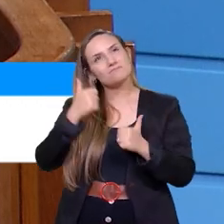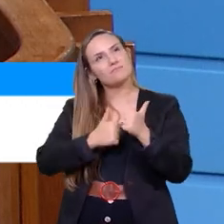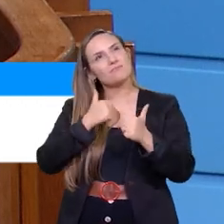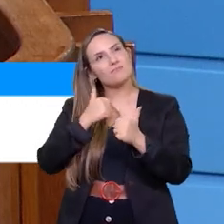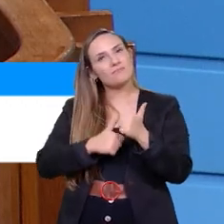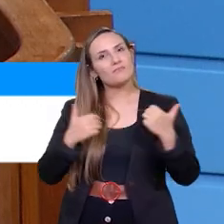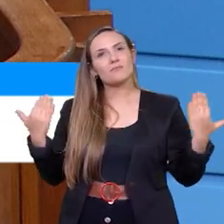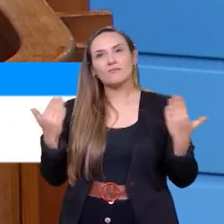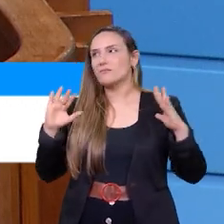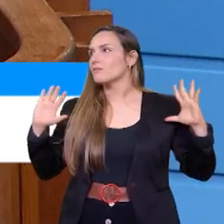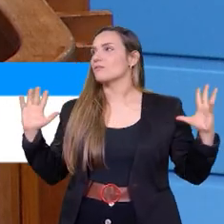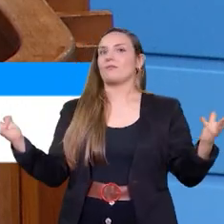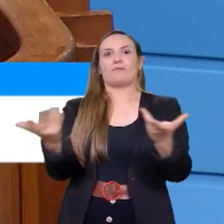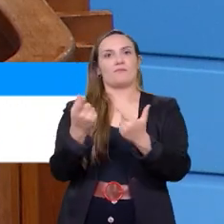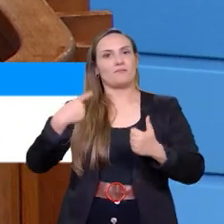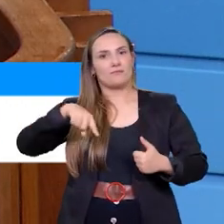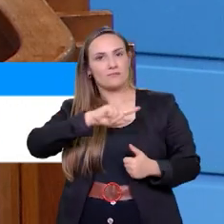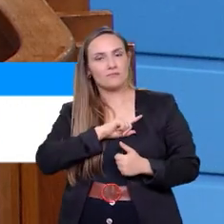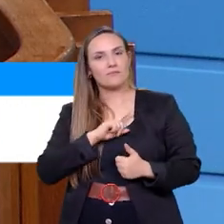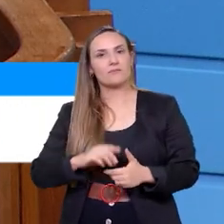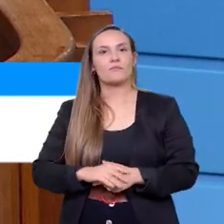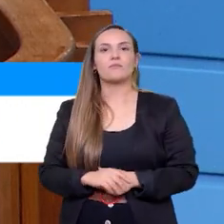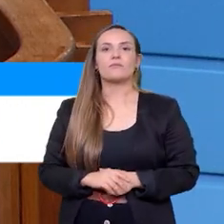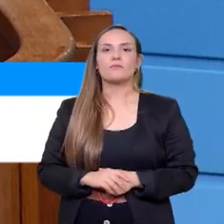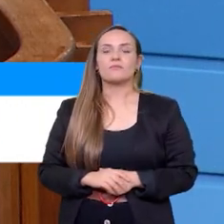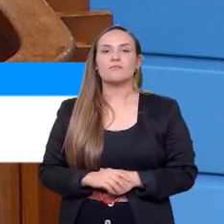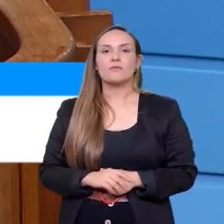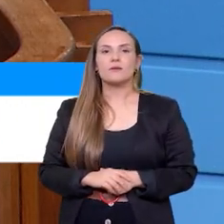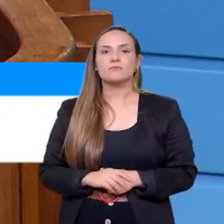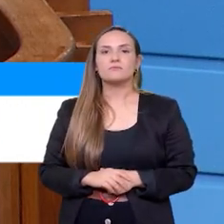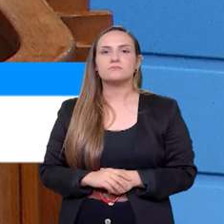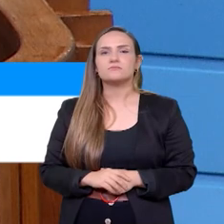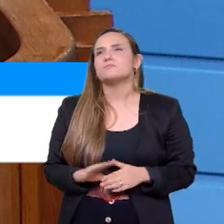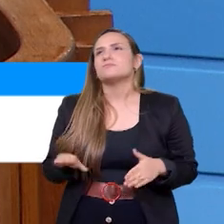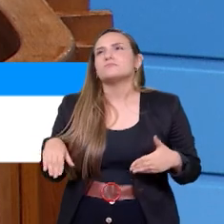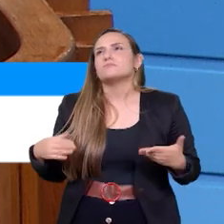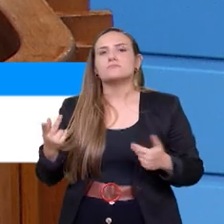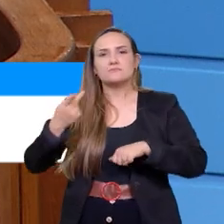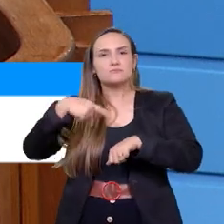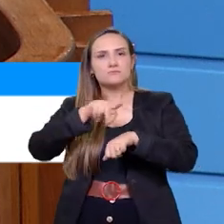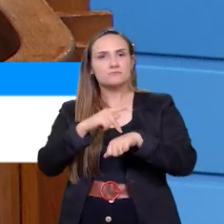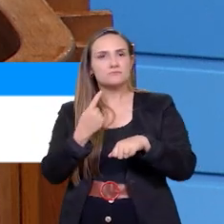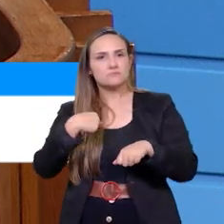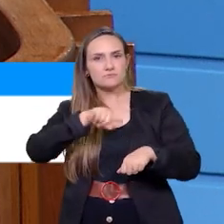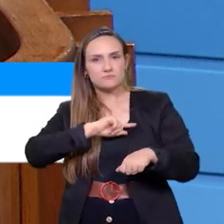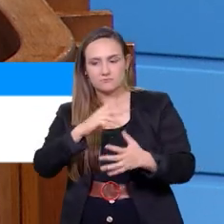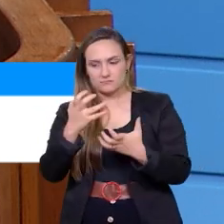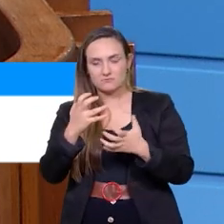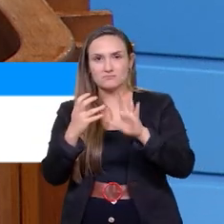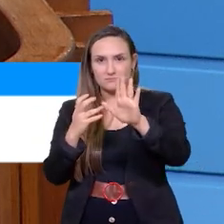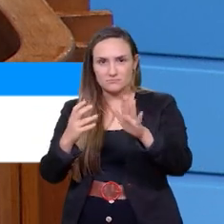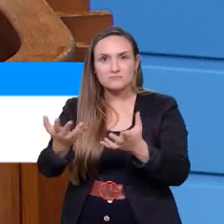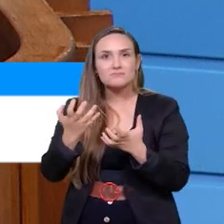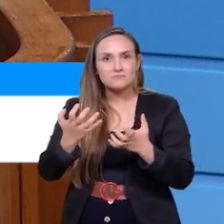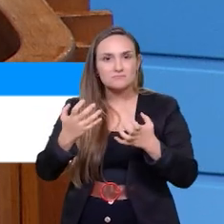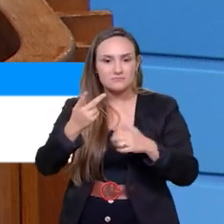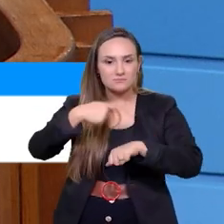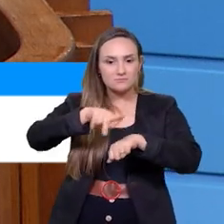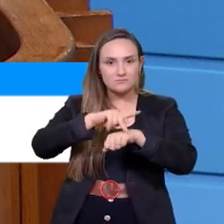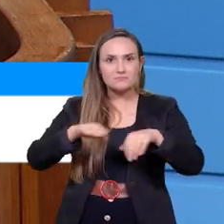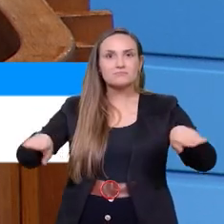aprofundar uma reflexão que todos nós temos que fazer todos os dias sobre que país que nós queremos